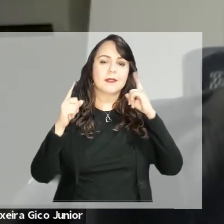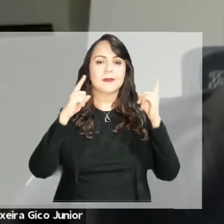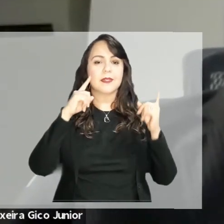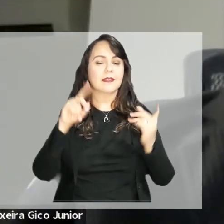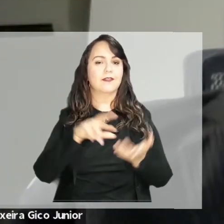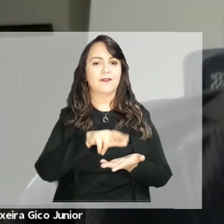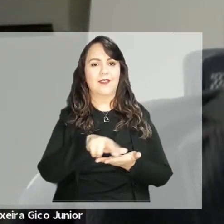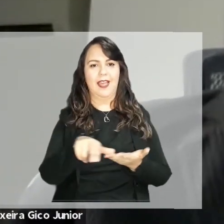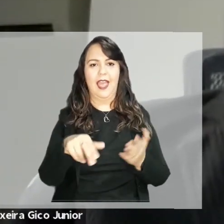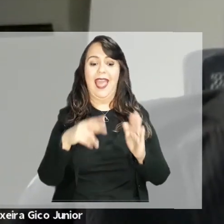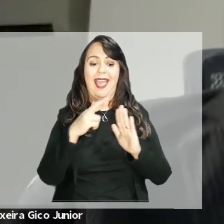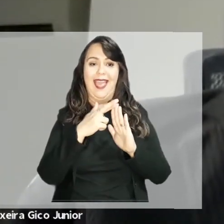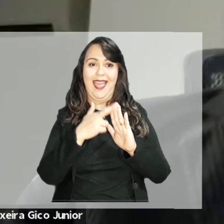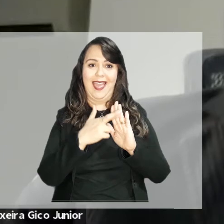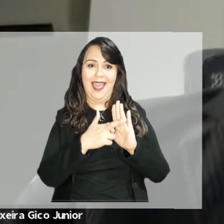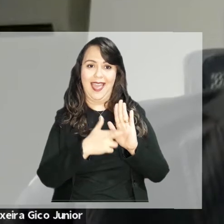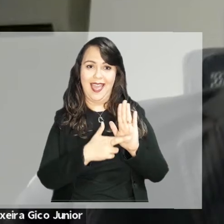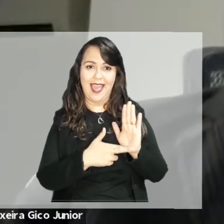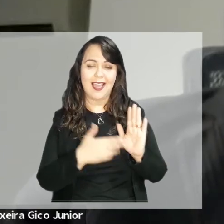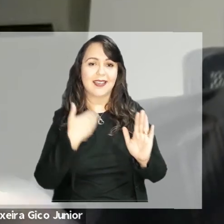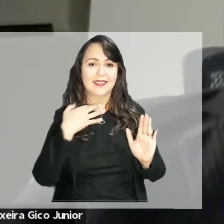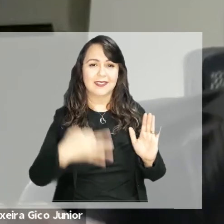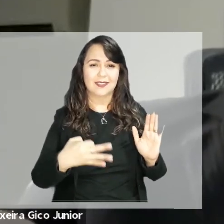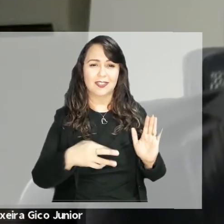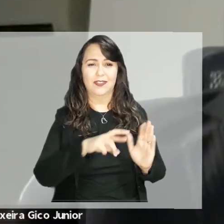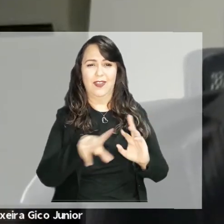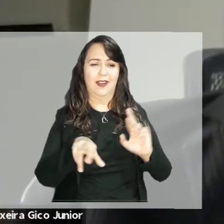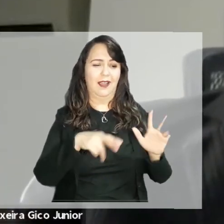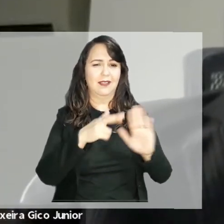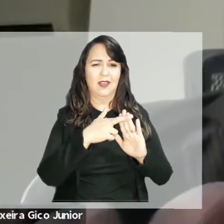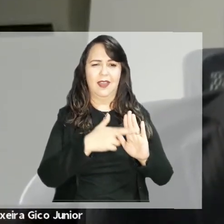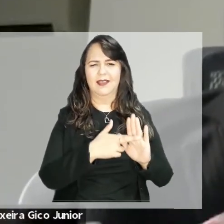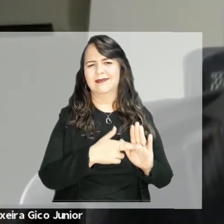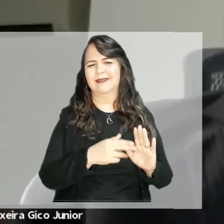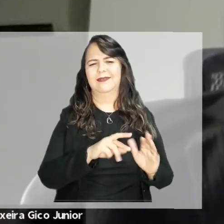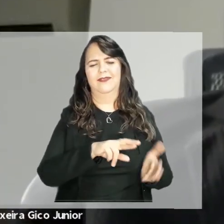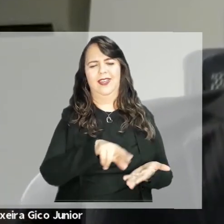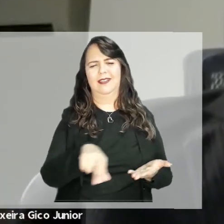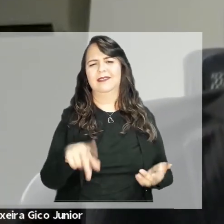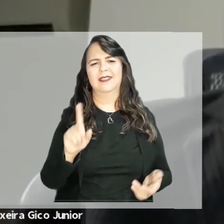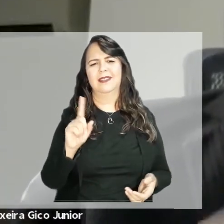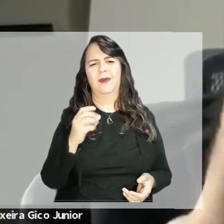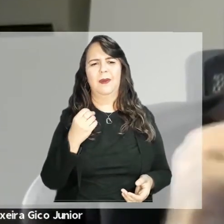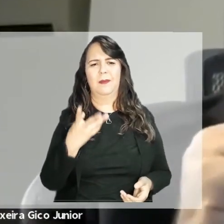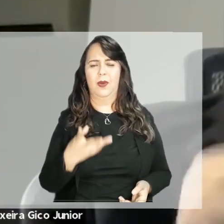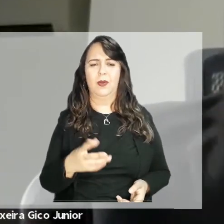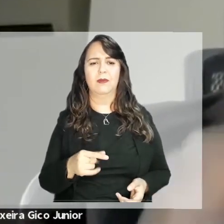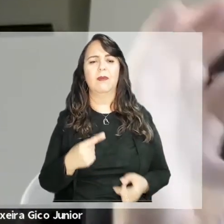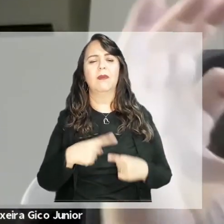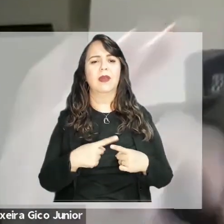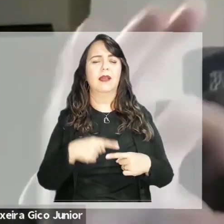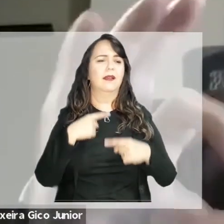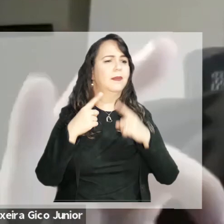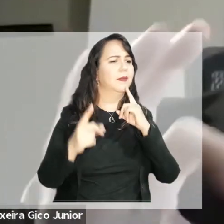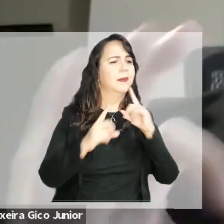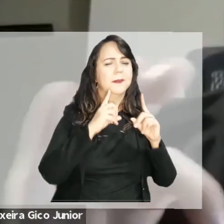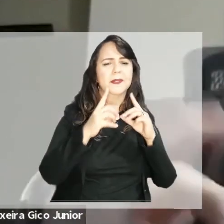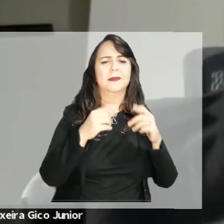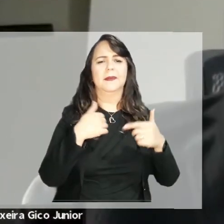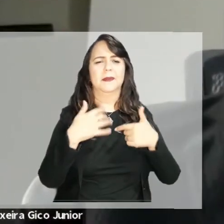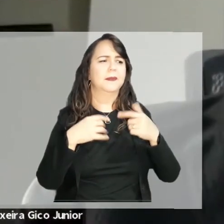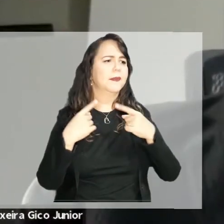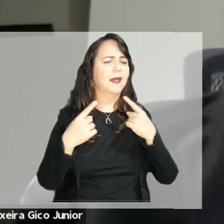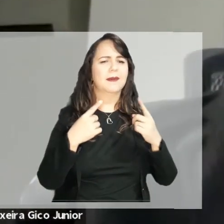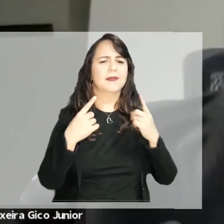é péssimo. Né? A gente discute as suas várias ideias e depois a gente fica com uma regra, apenas uma